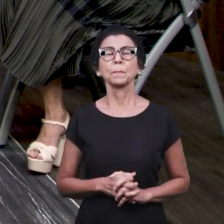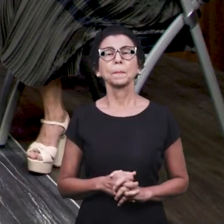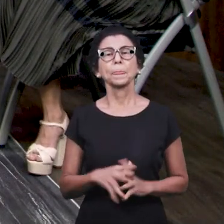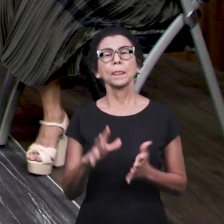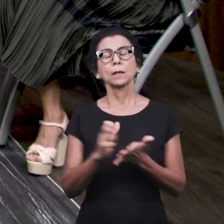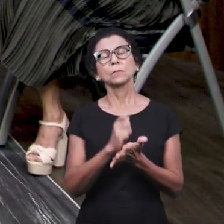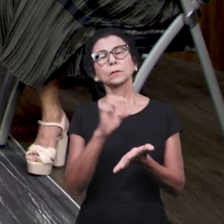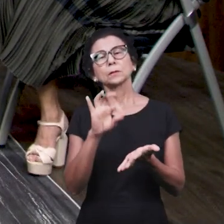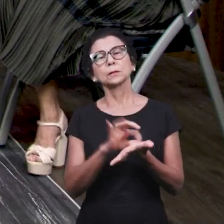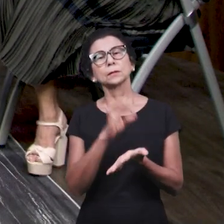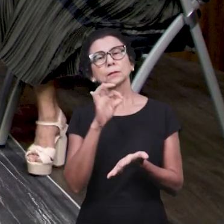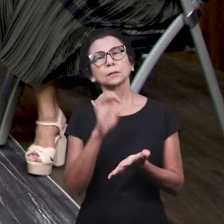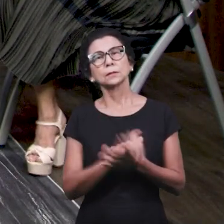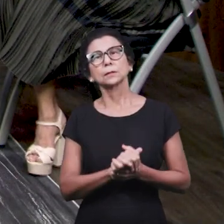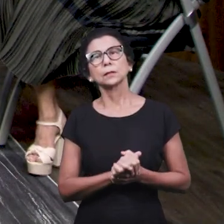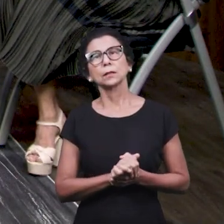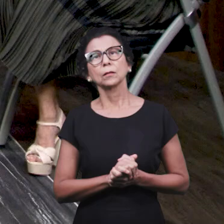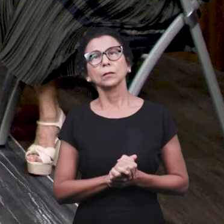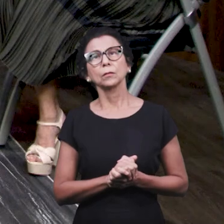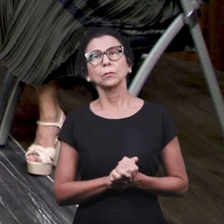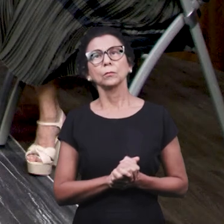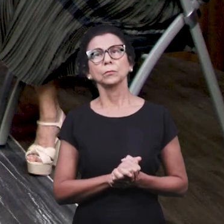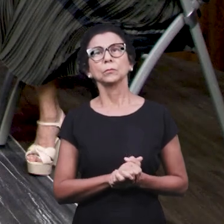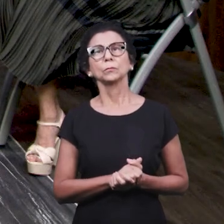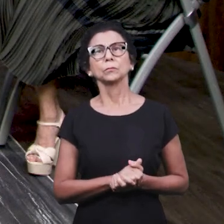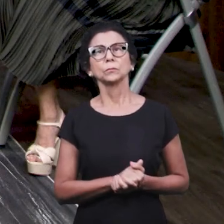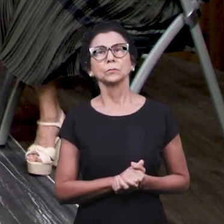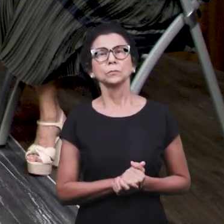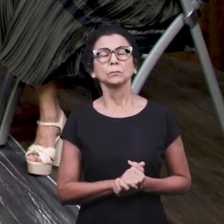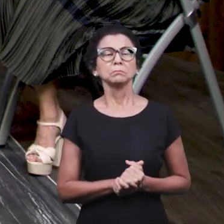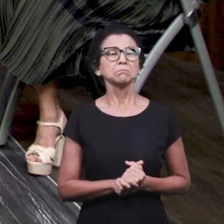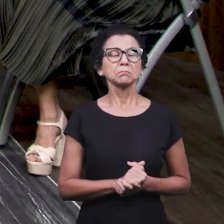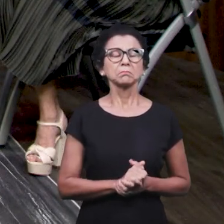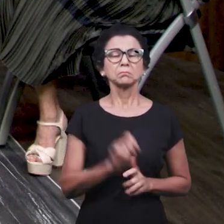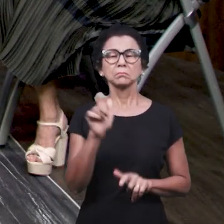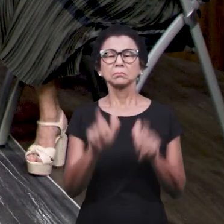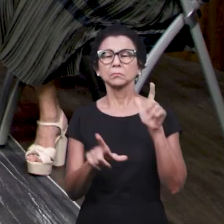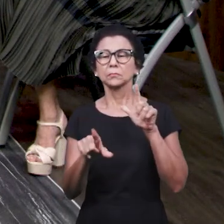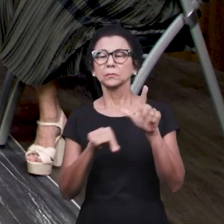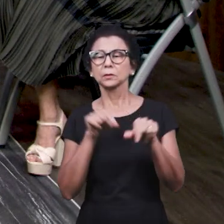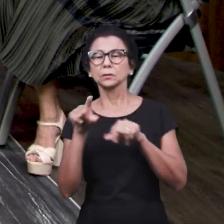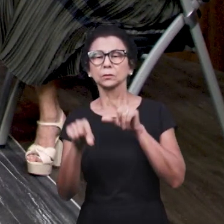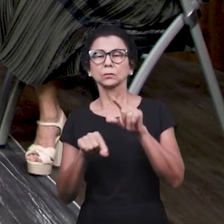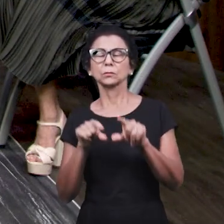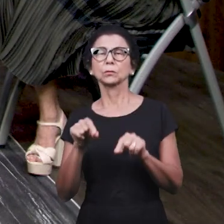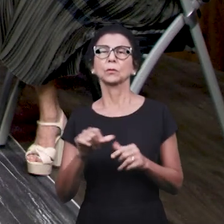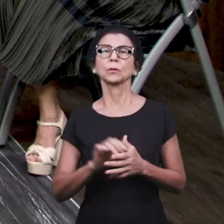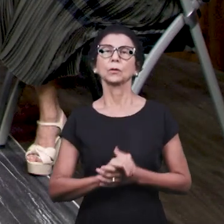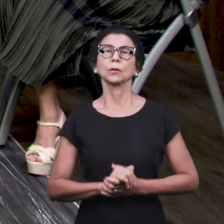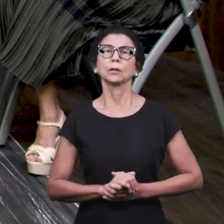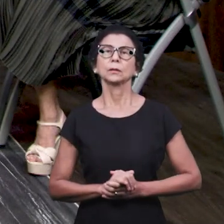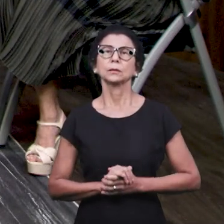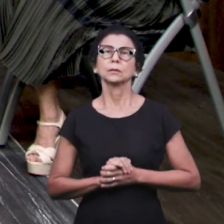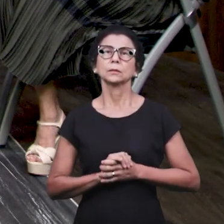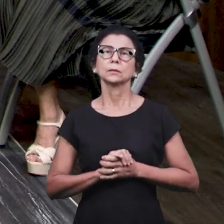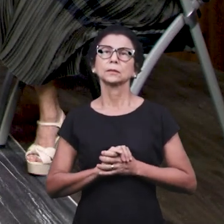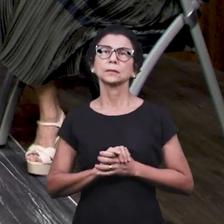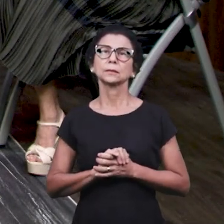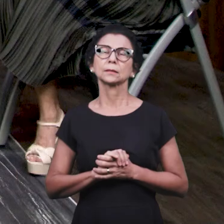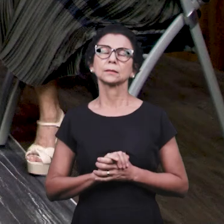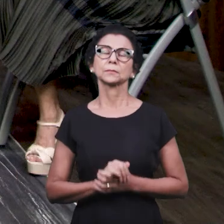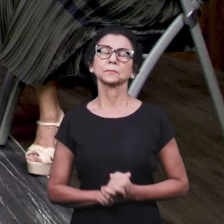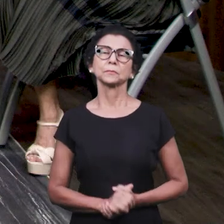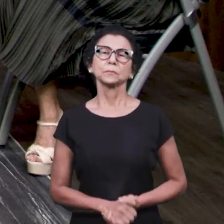inscrição, no primeiro, esse semestre, segundo semestre agora faz a seleção dos meninos e começa, um dos requisitos é saber falar